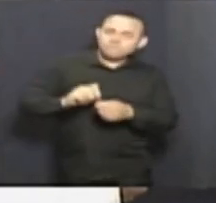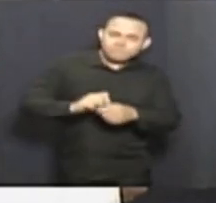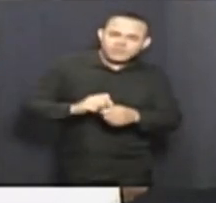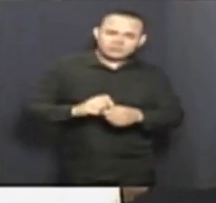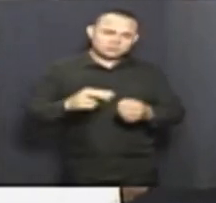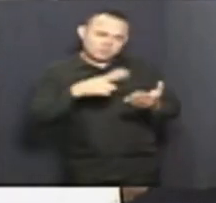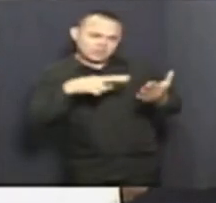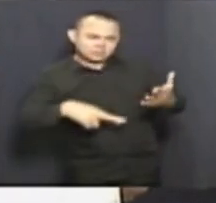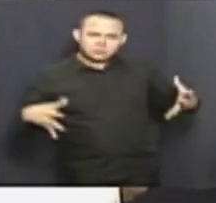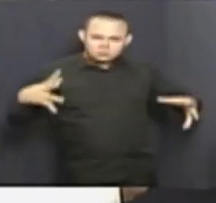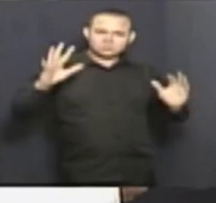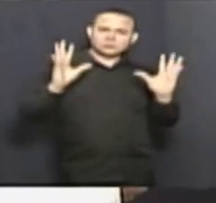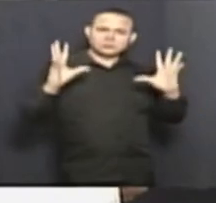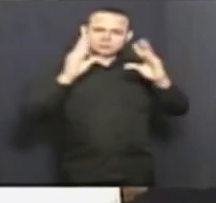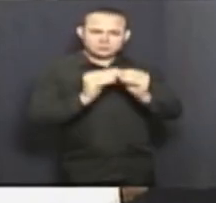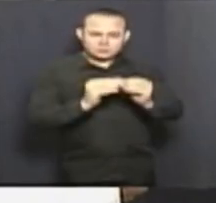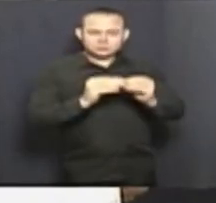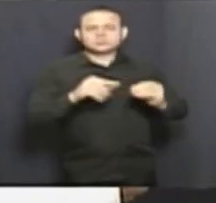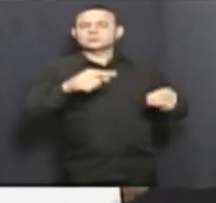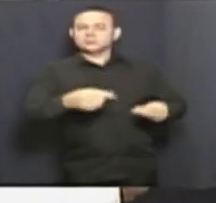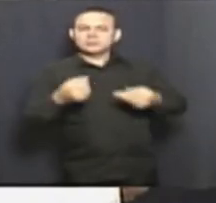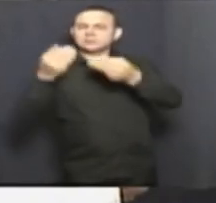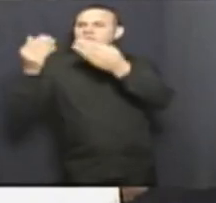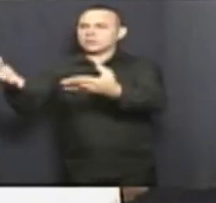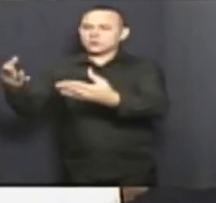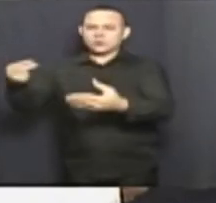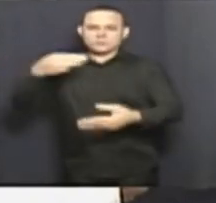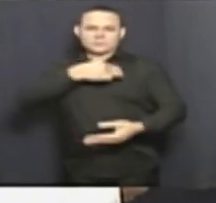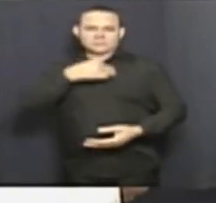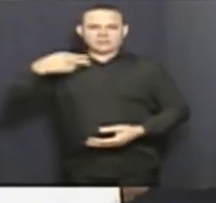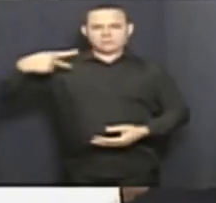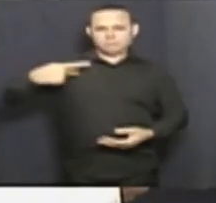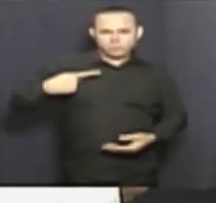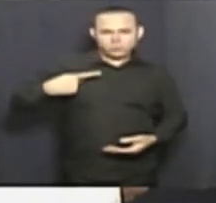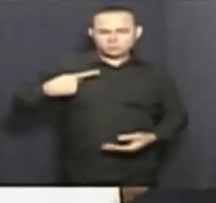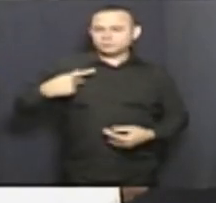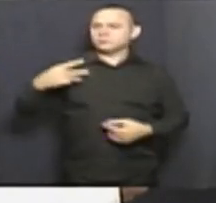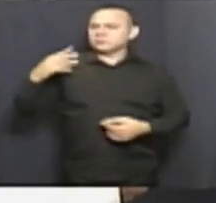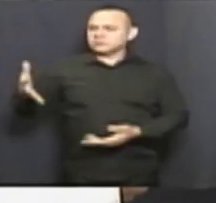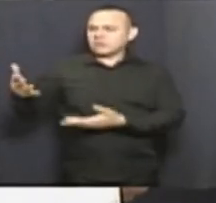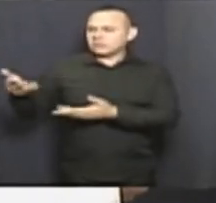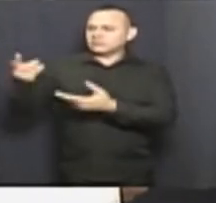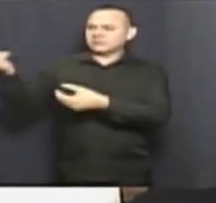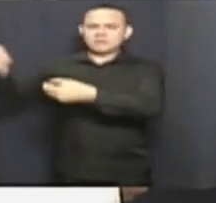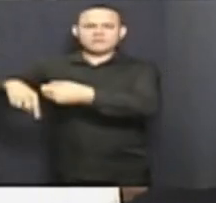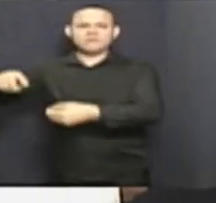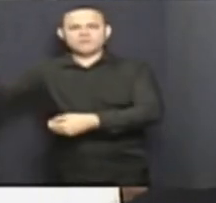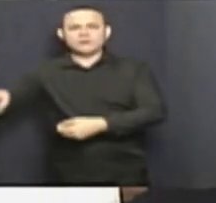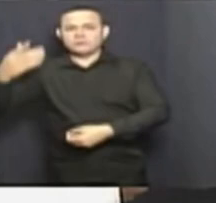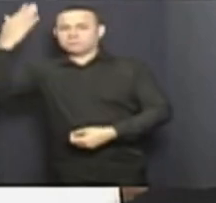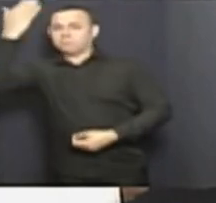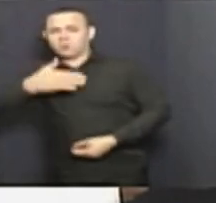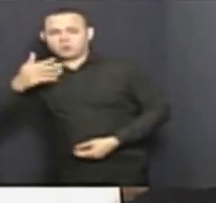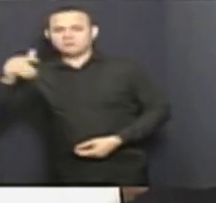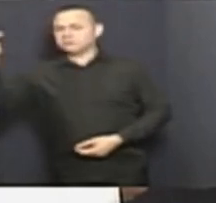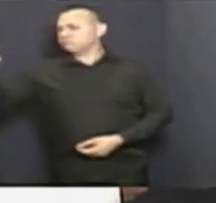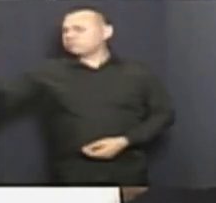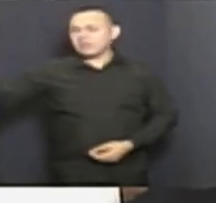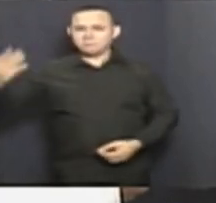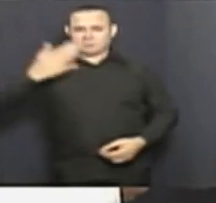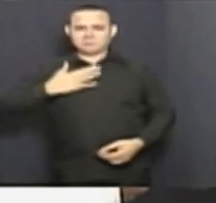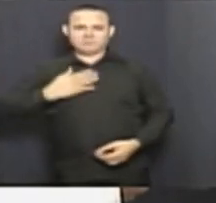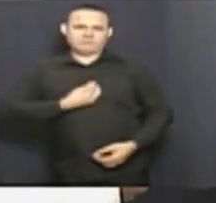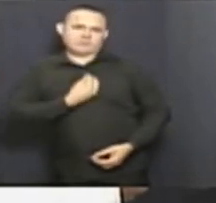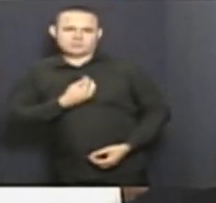devolveu o expediente ao ministério público dizendo que não havia o que investigar por que não havia prova nenhuma o ministério